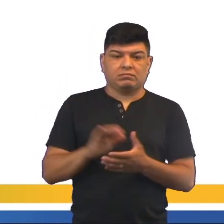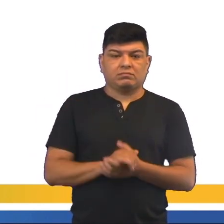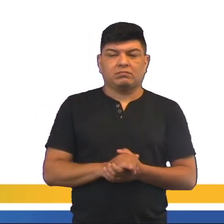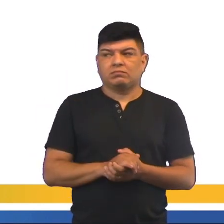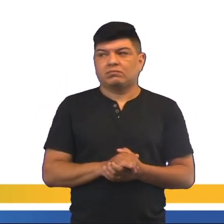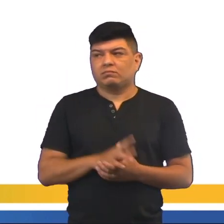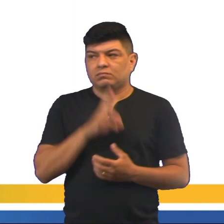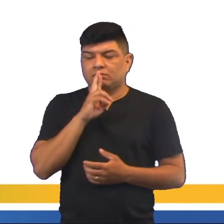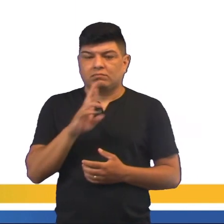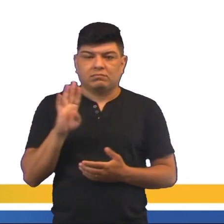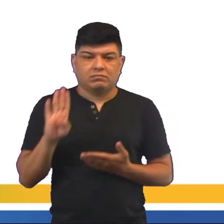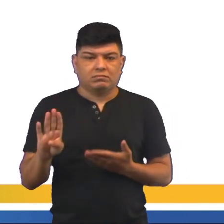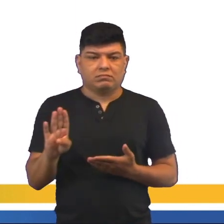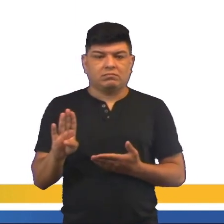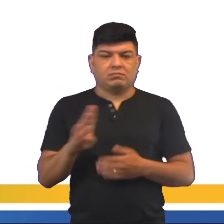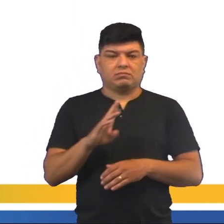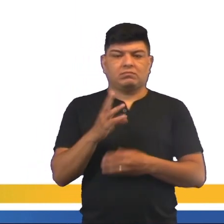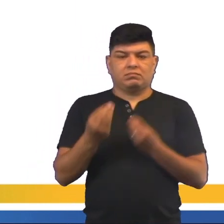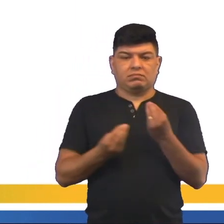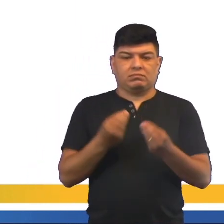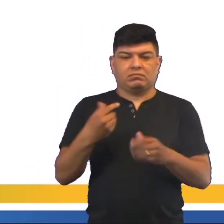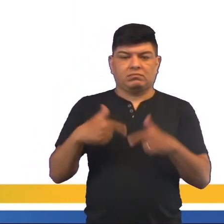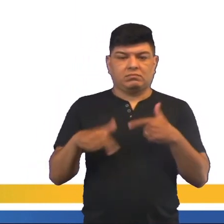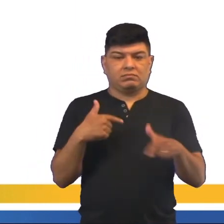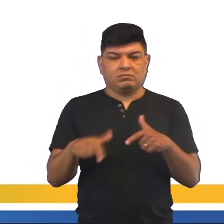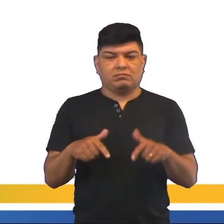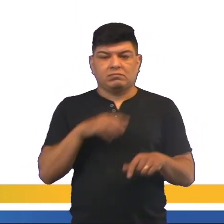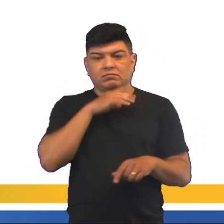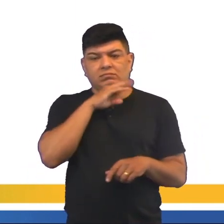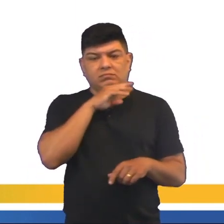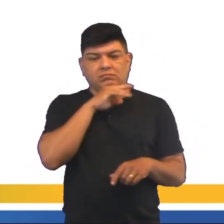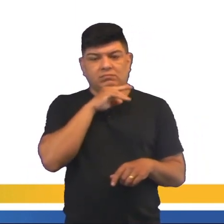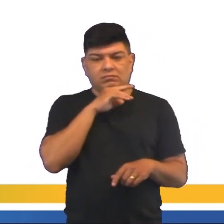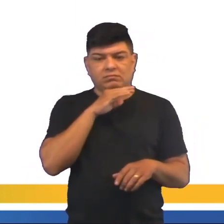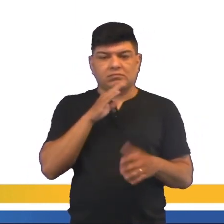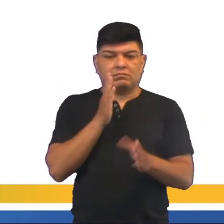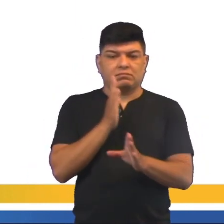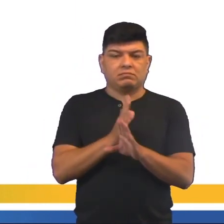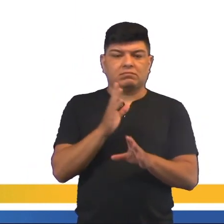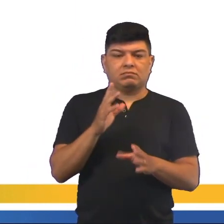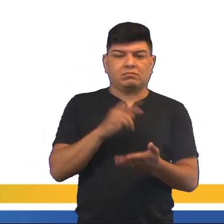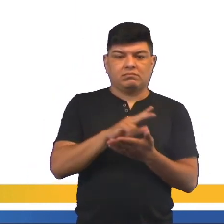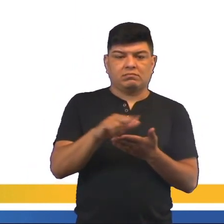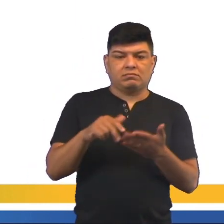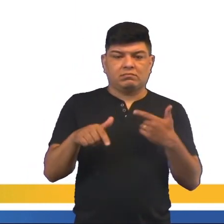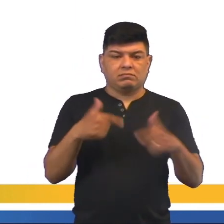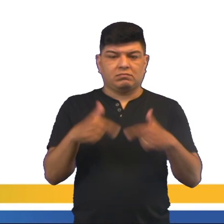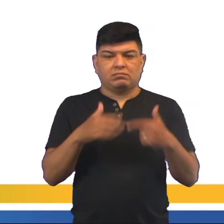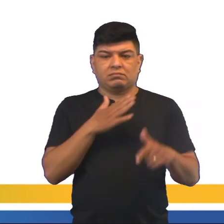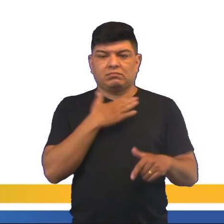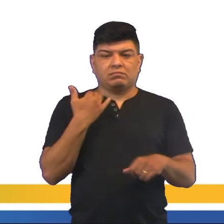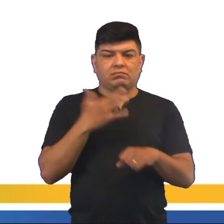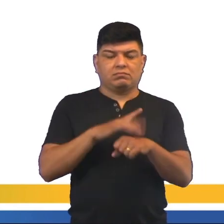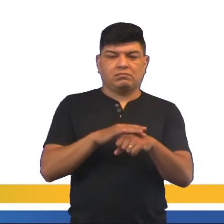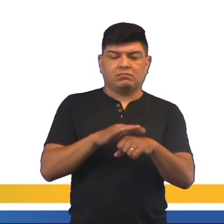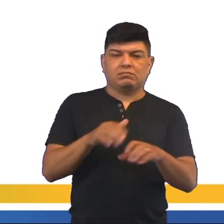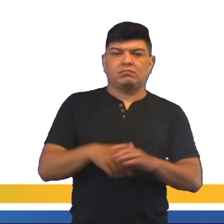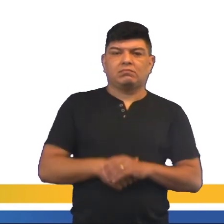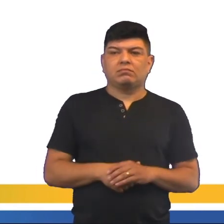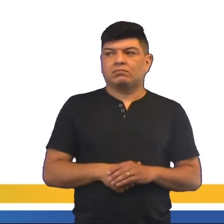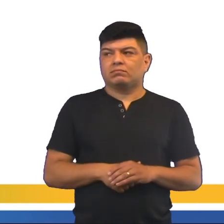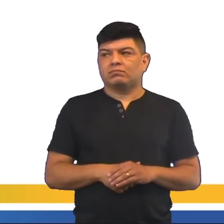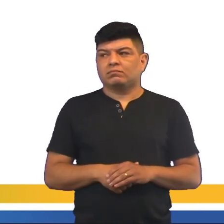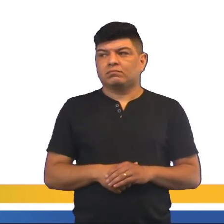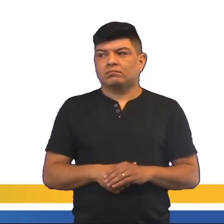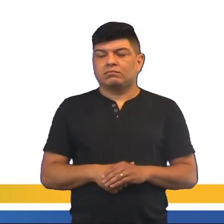Resposta correta é a letra B, né? As condições de trabalho eram insalubres, né? Motivo pelo qual muitos trabalhadores adoeciam